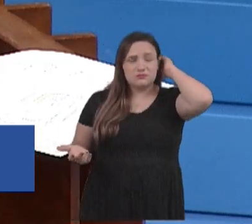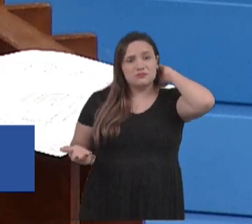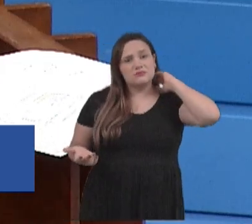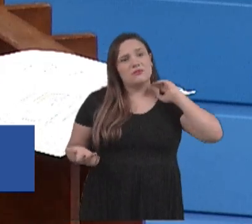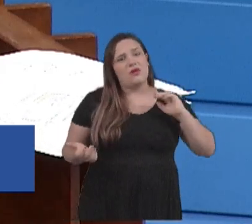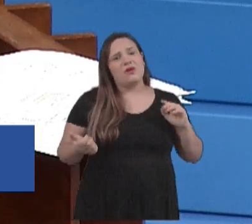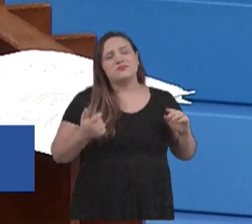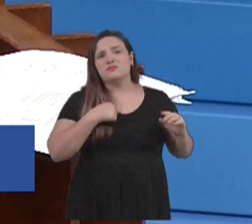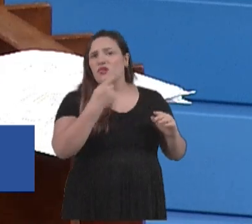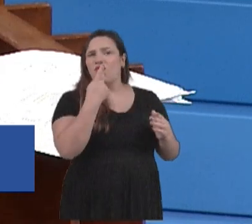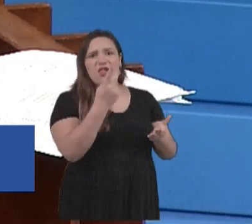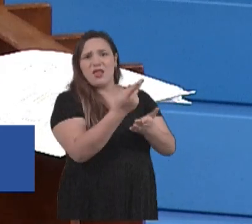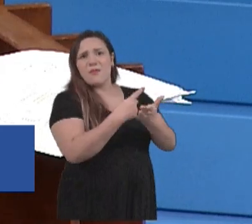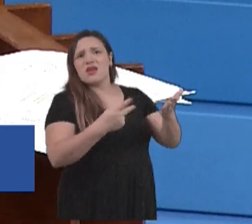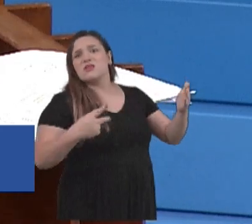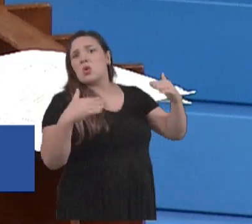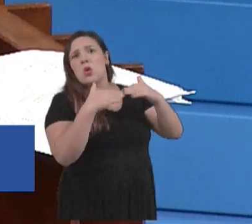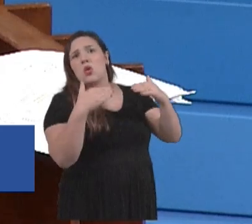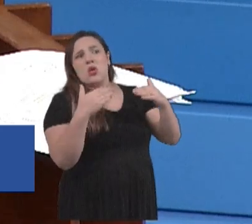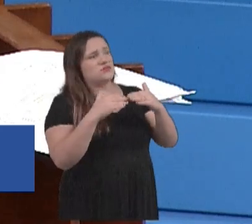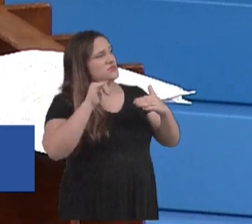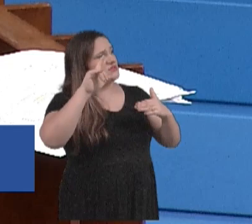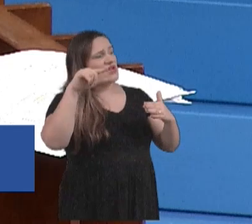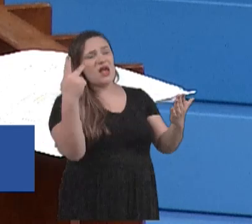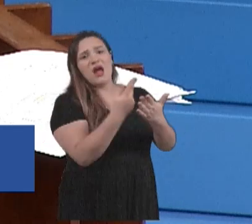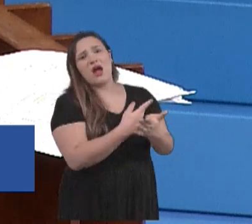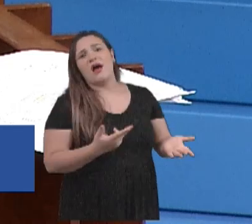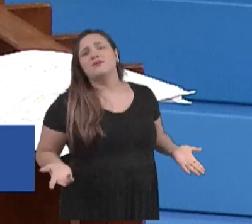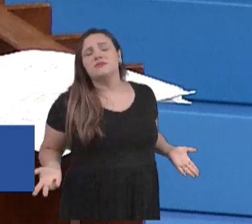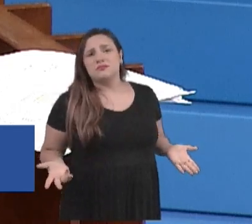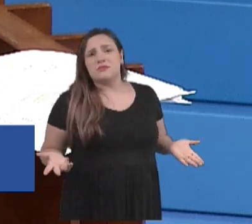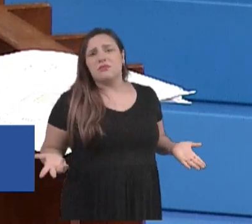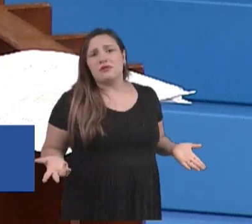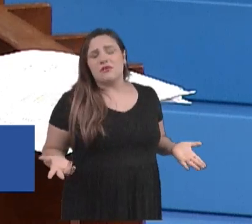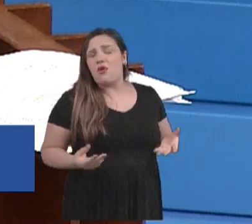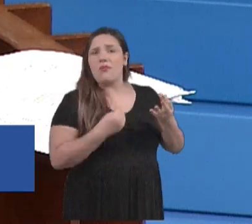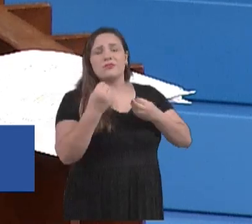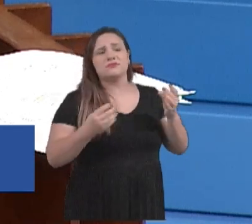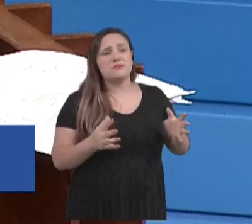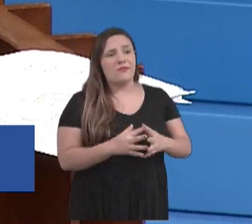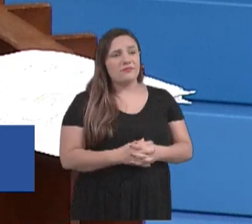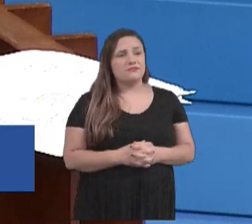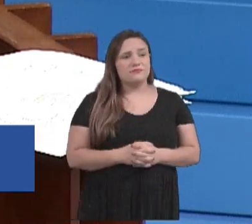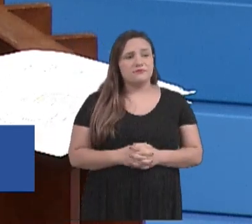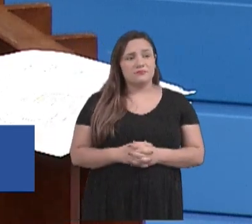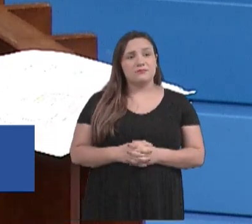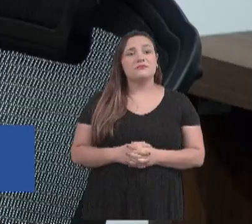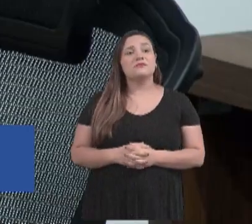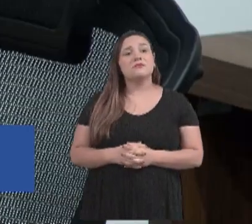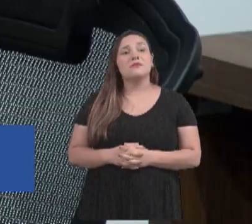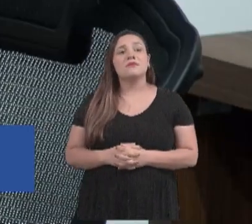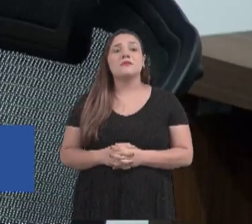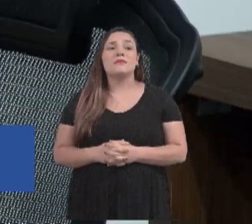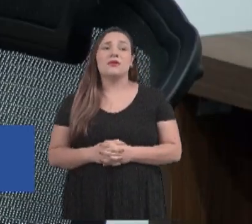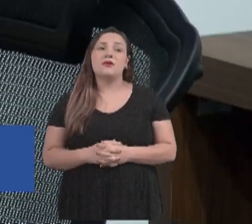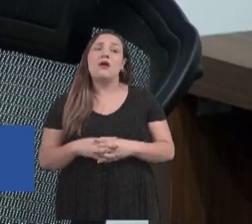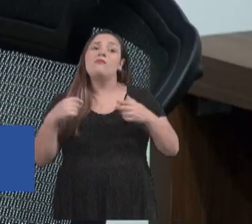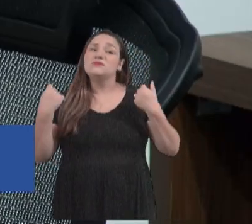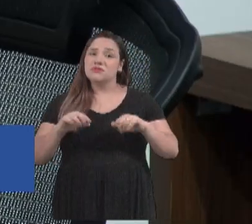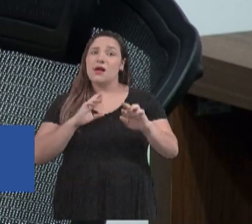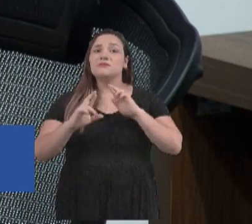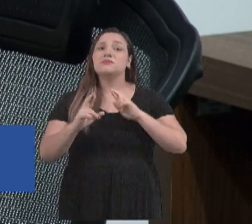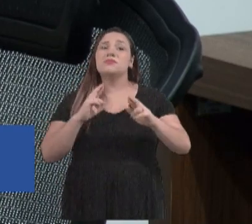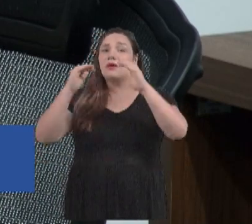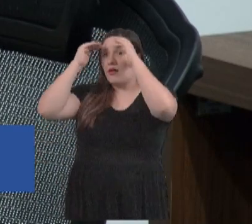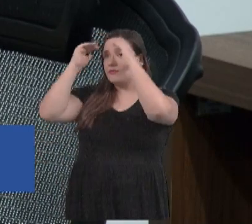projeto que tem coisas sorrateiras, de forma nenhuma. Então, precisamos estabelecer uma relação de respeito,